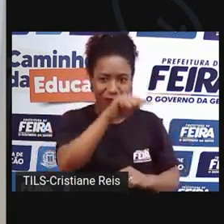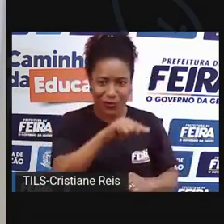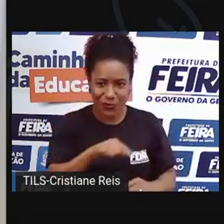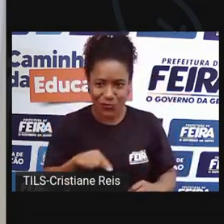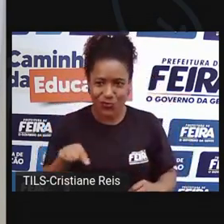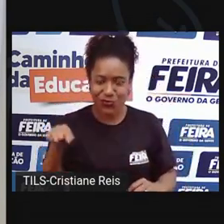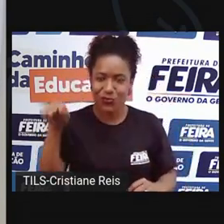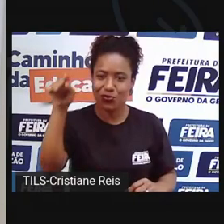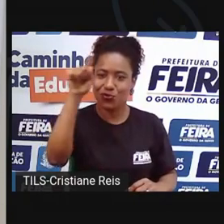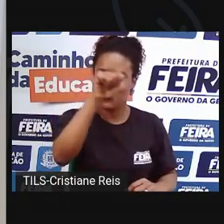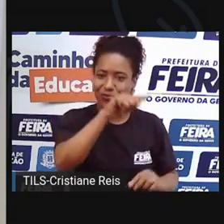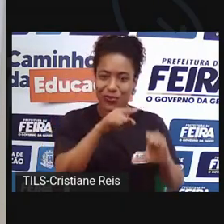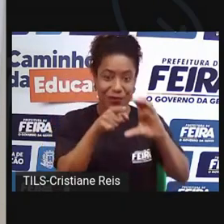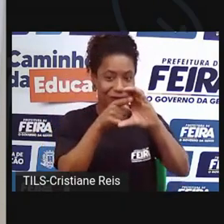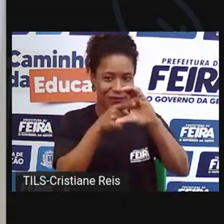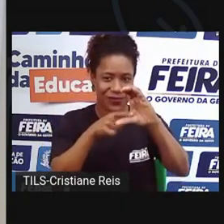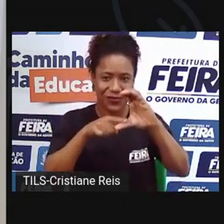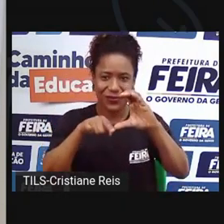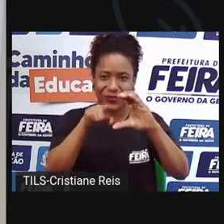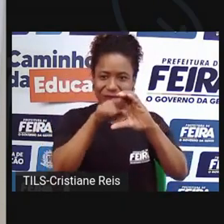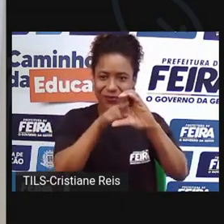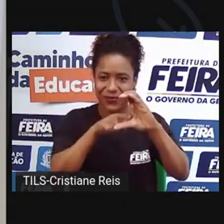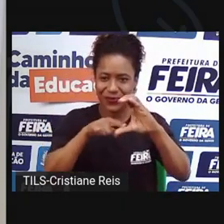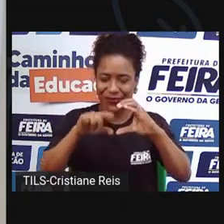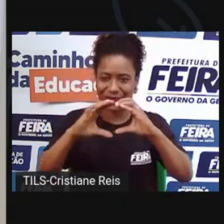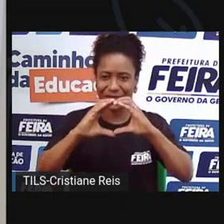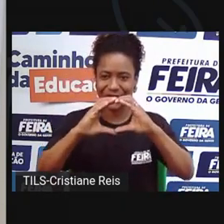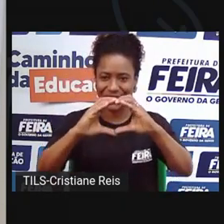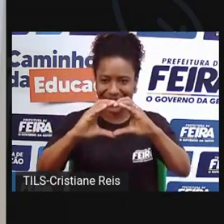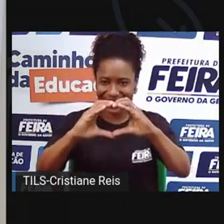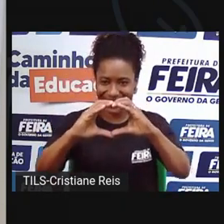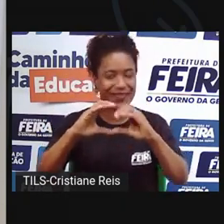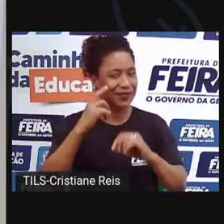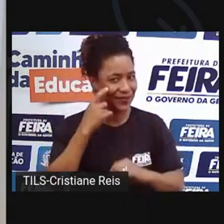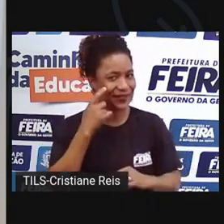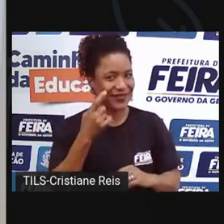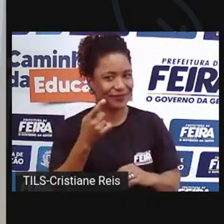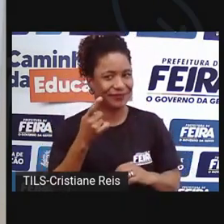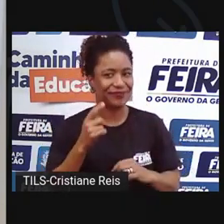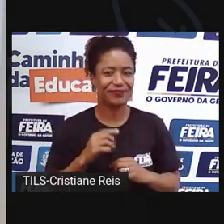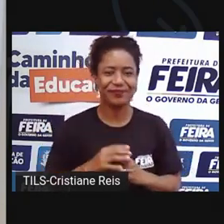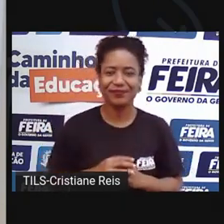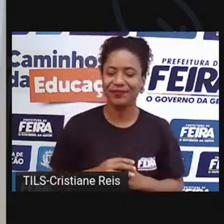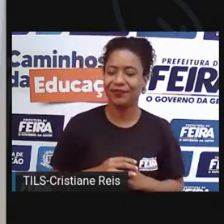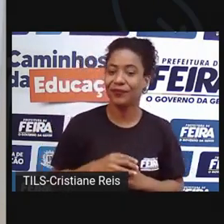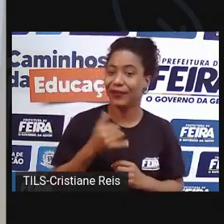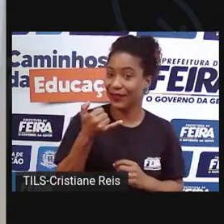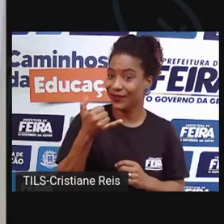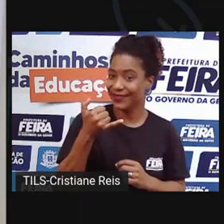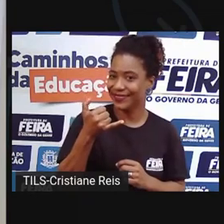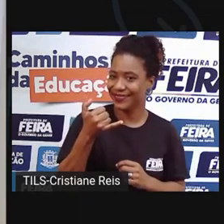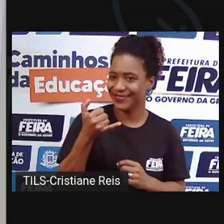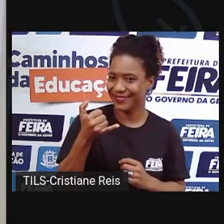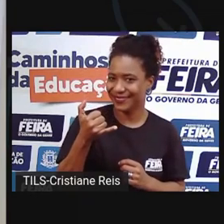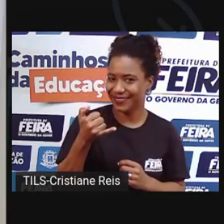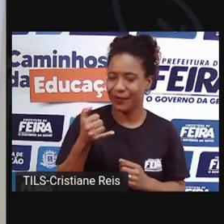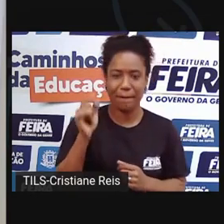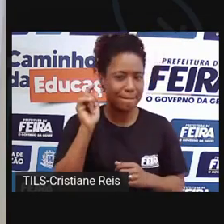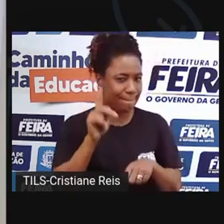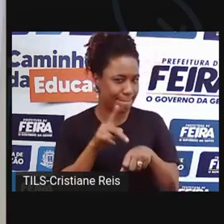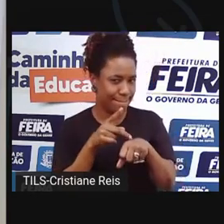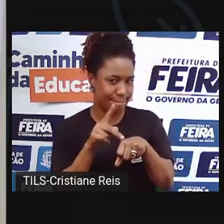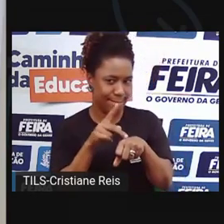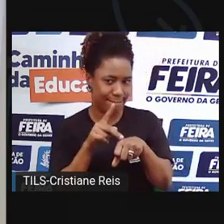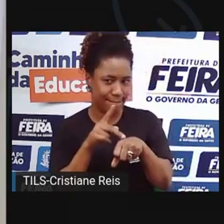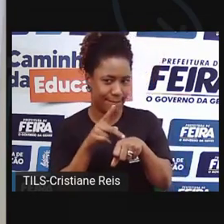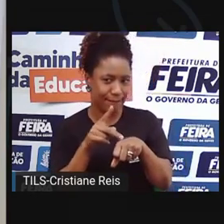curva. Isso! Vamos lá? Eu vou pegar uma canetinha preta,